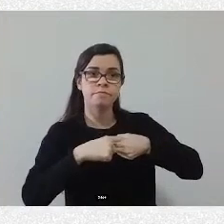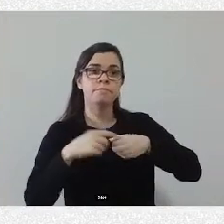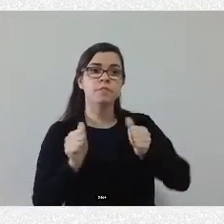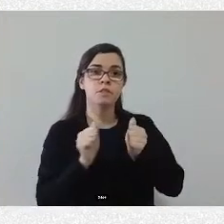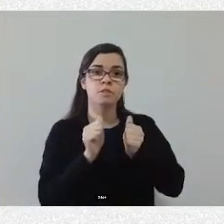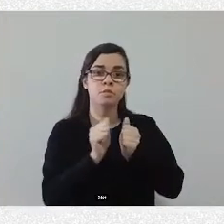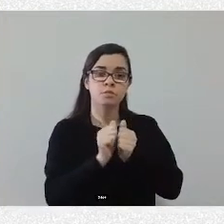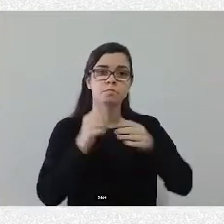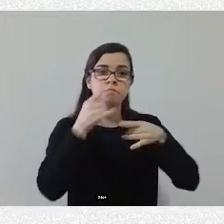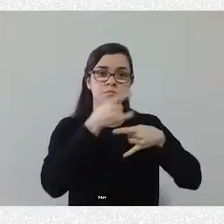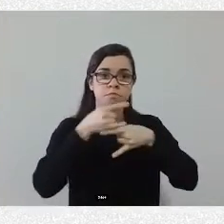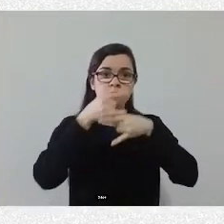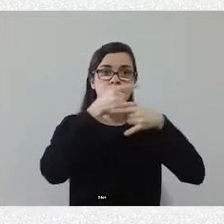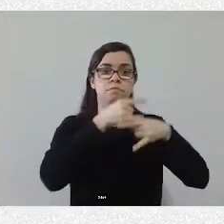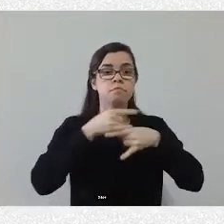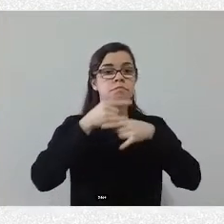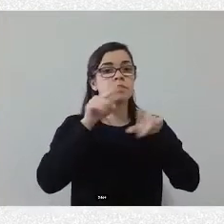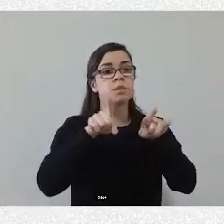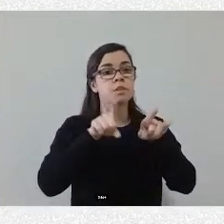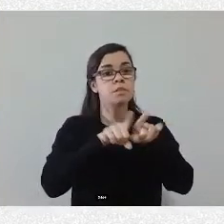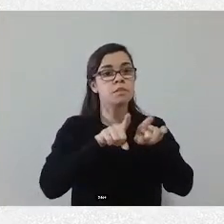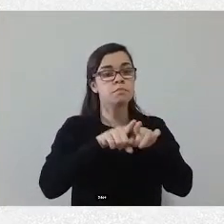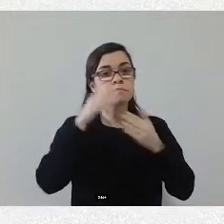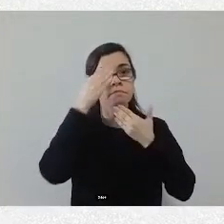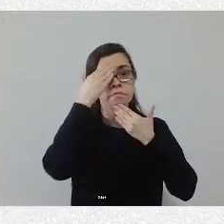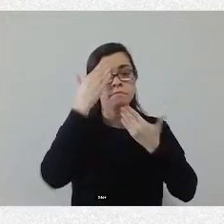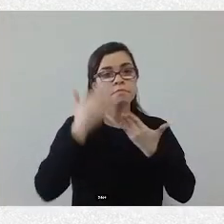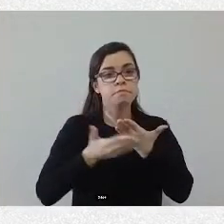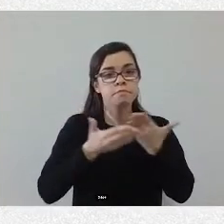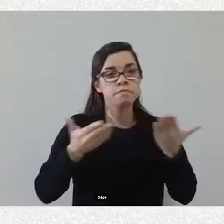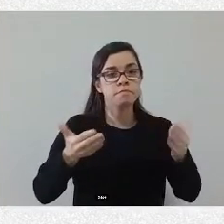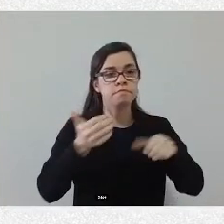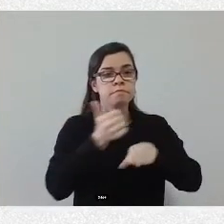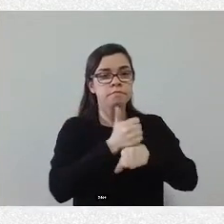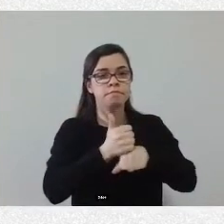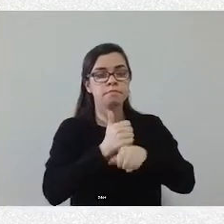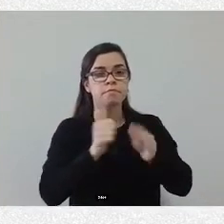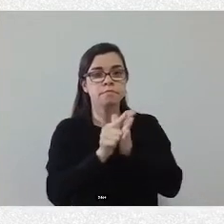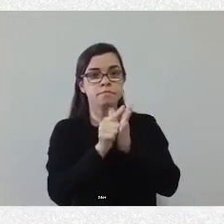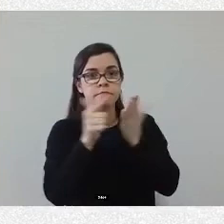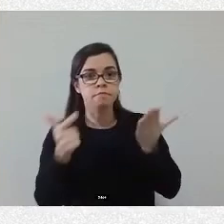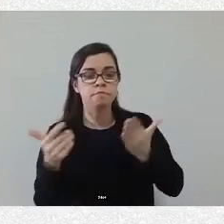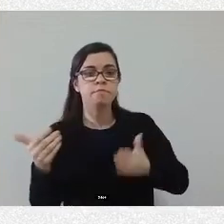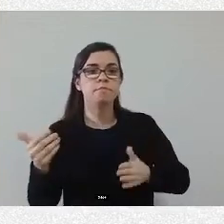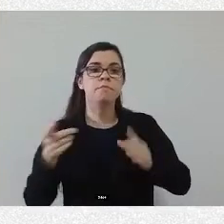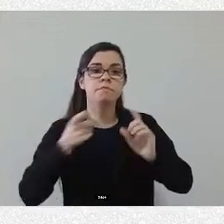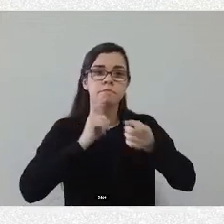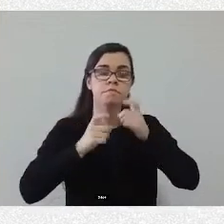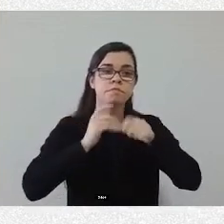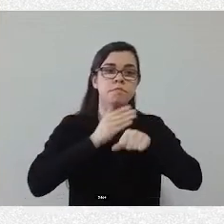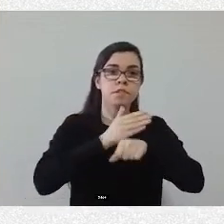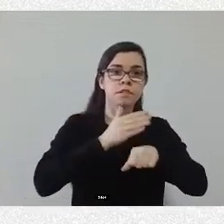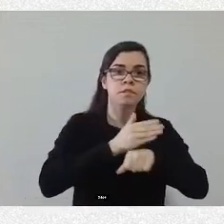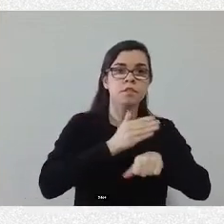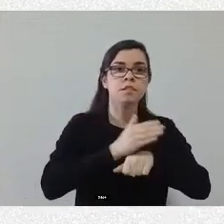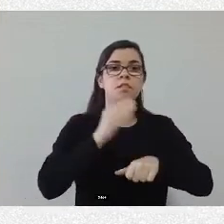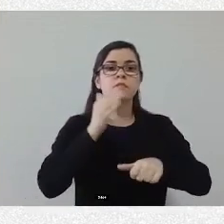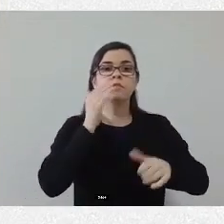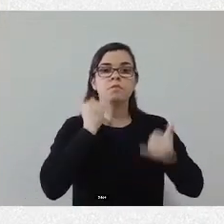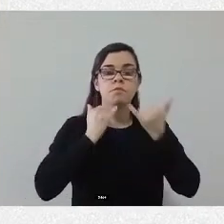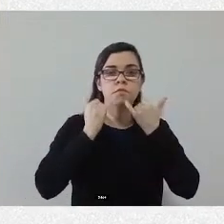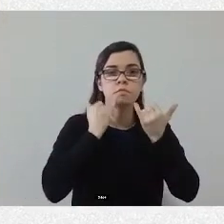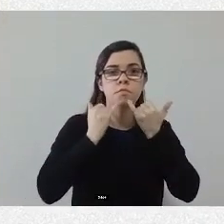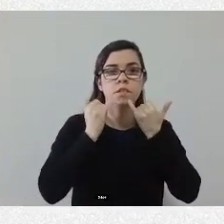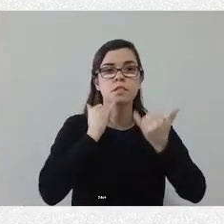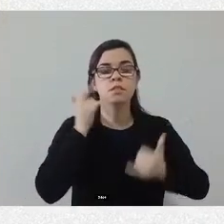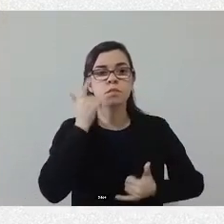agradecer em particular a imprensa que veio aqui testemunhar e se informar e pegar todas as informações detalhadas sobre,